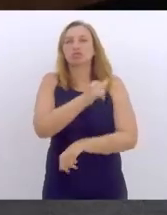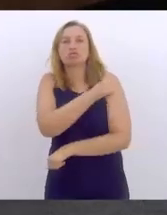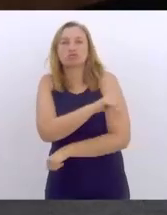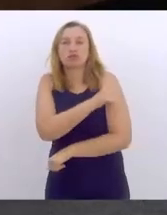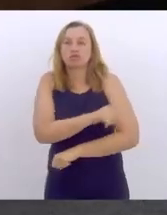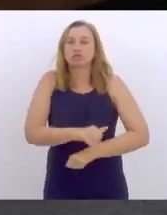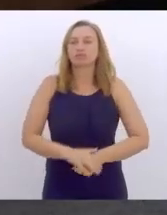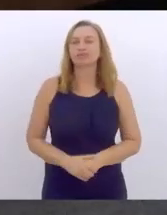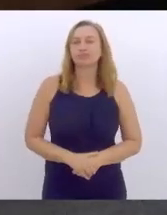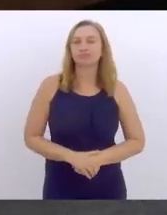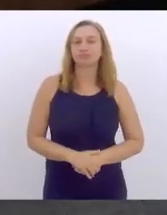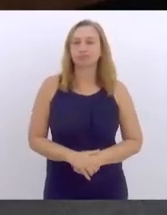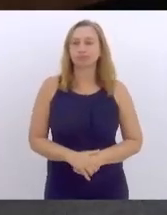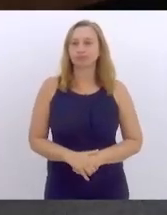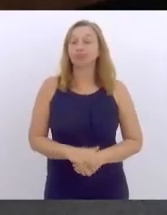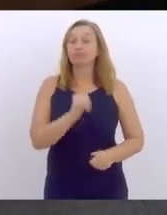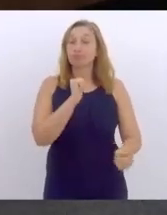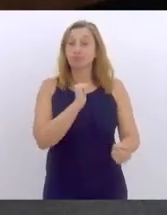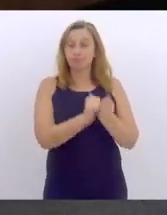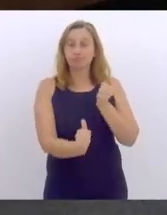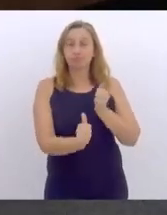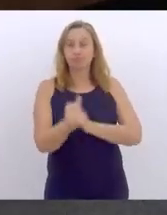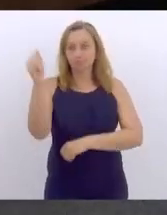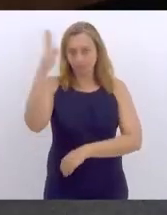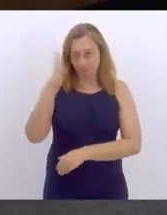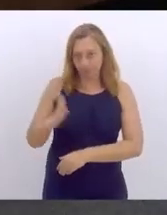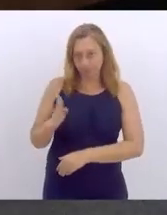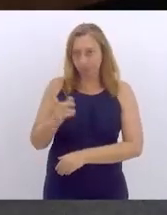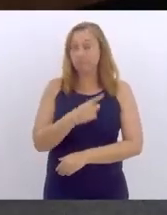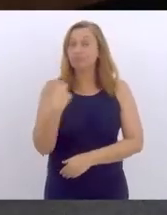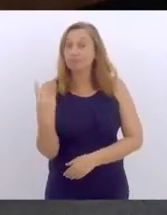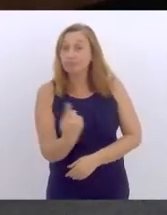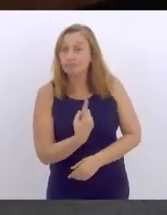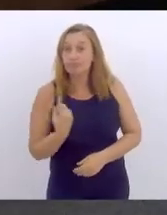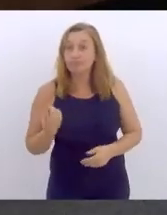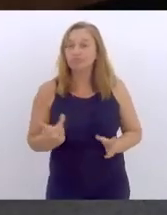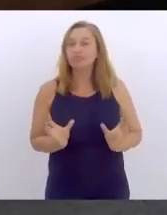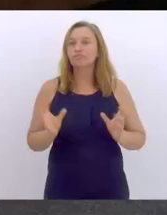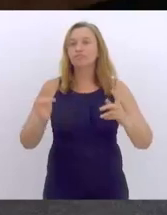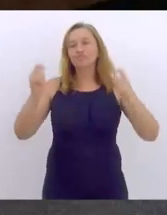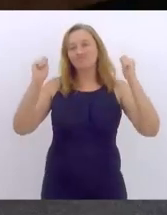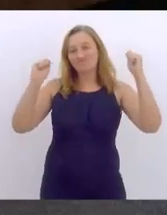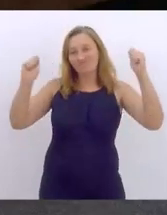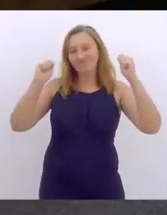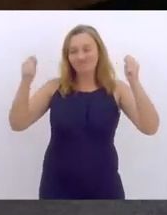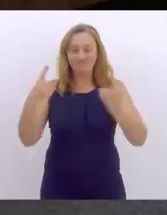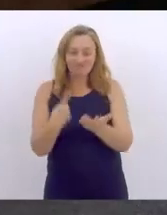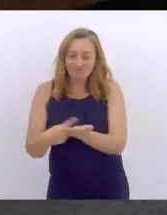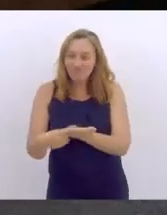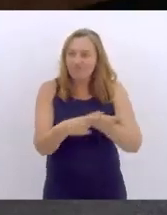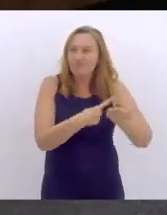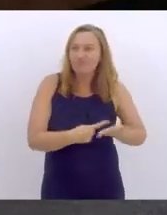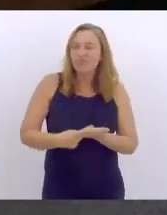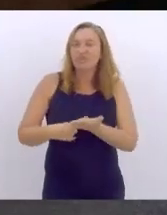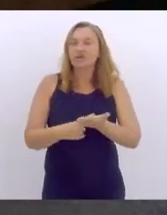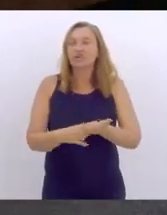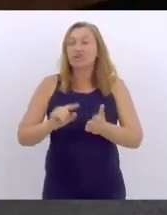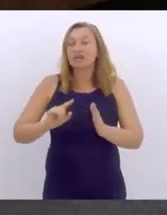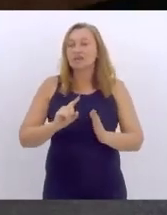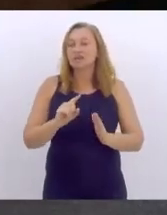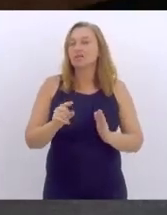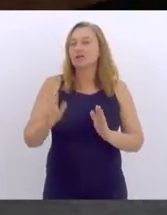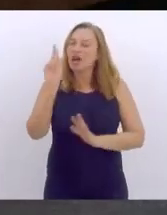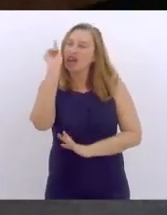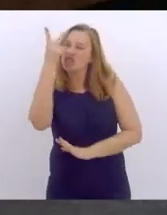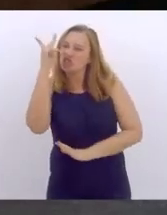Janeiro. E o futebol brasileiro e as nossas torcidas organizadas significam muito para a história,